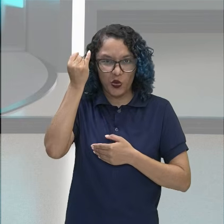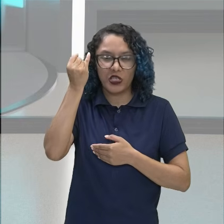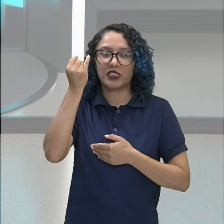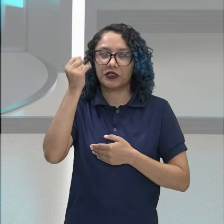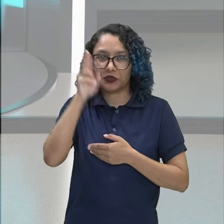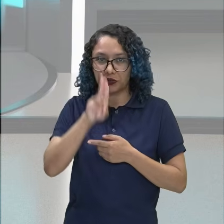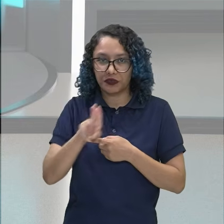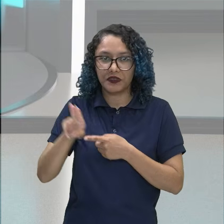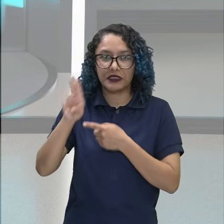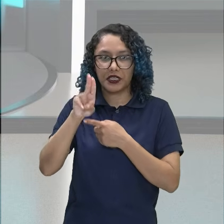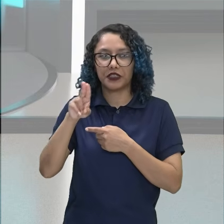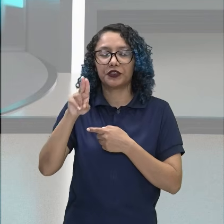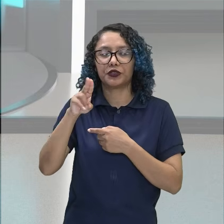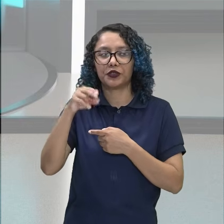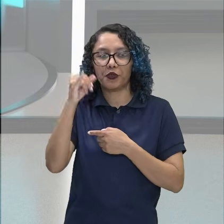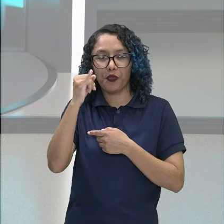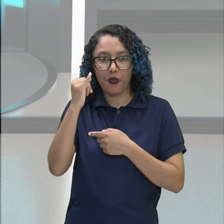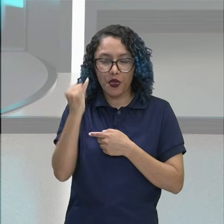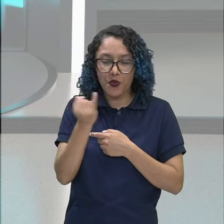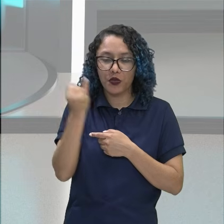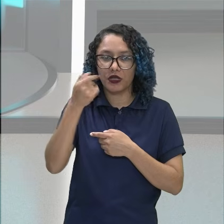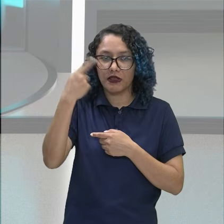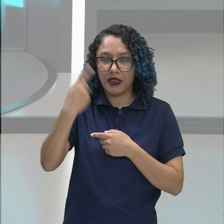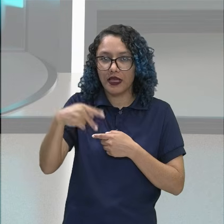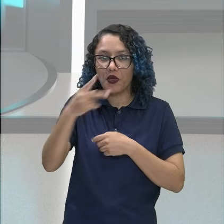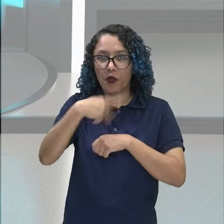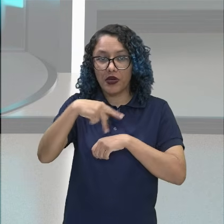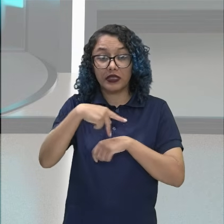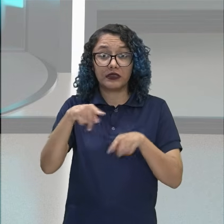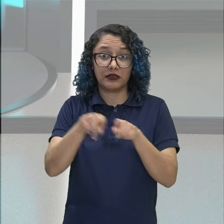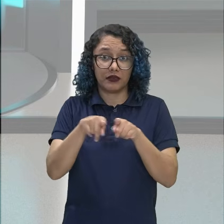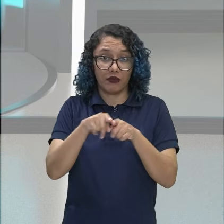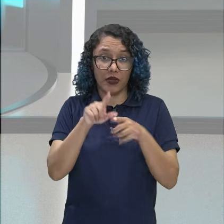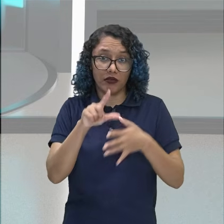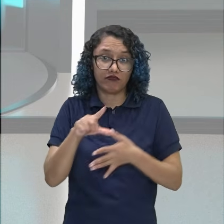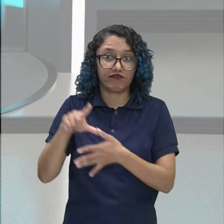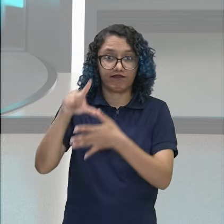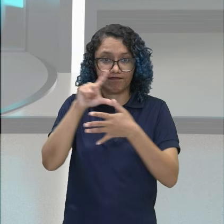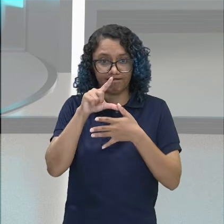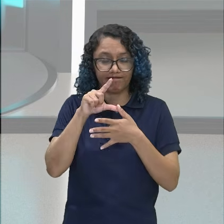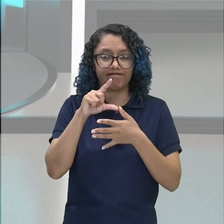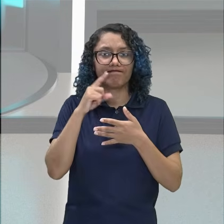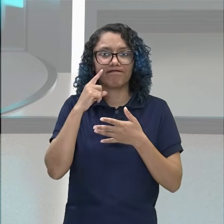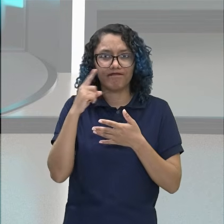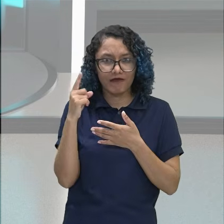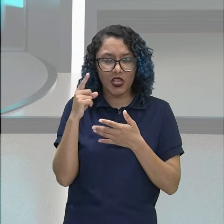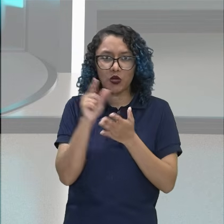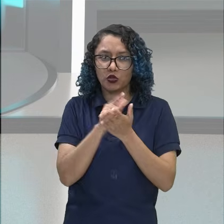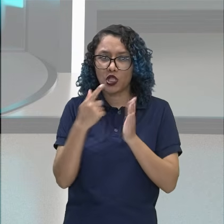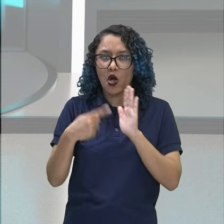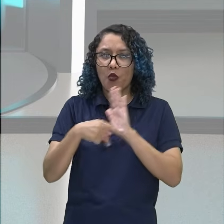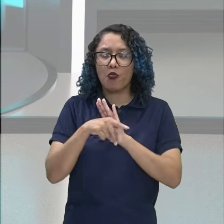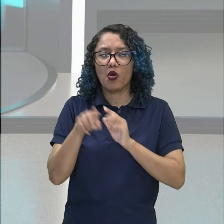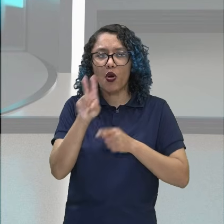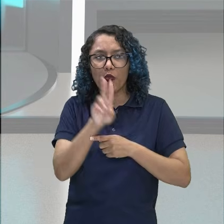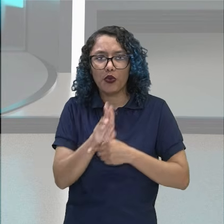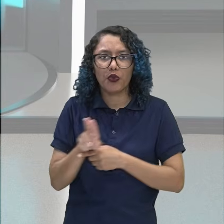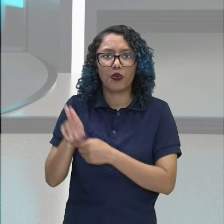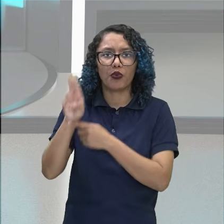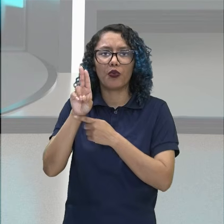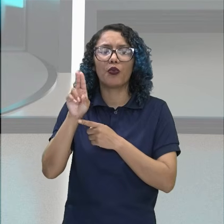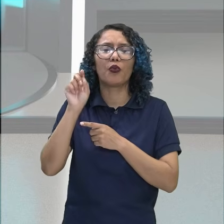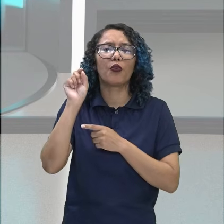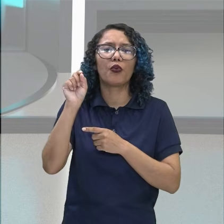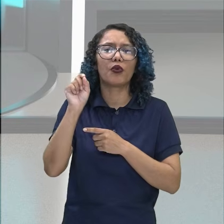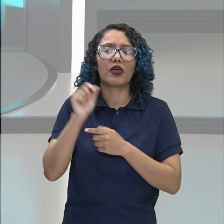e até mesmo da América Latina, não é? E, por ser o jornal de uma universidade, o que a